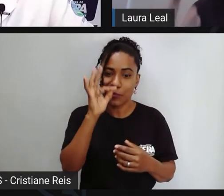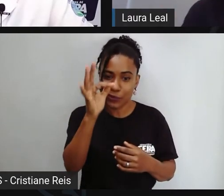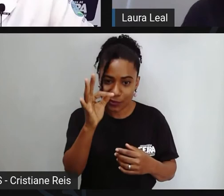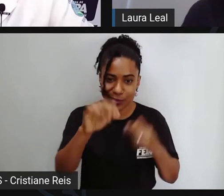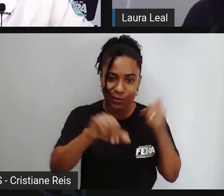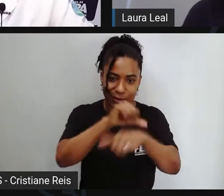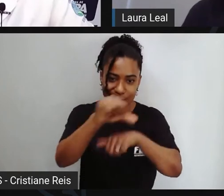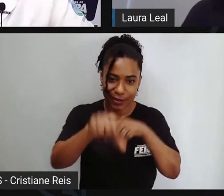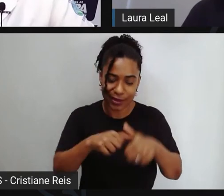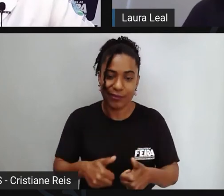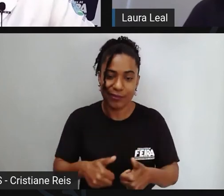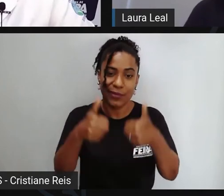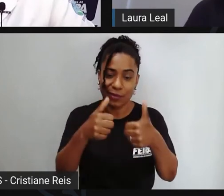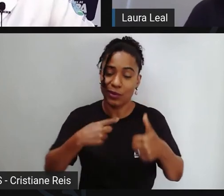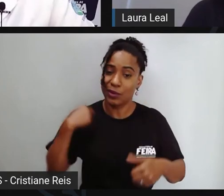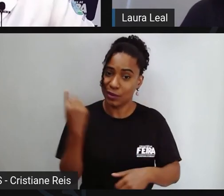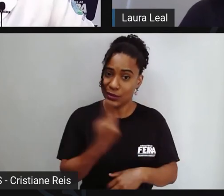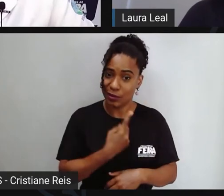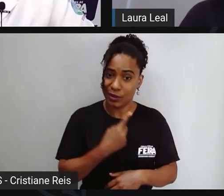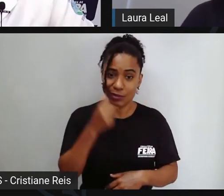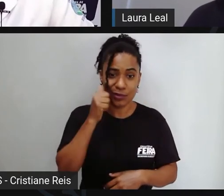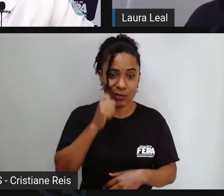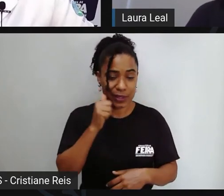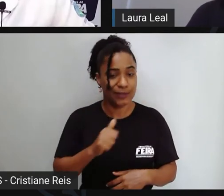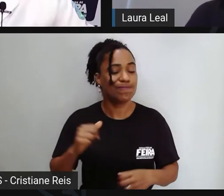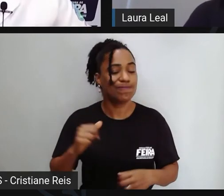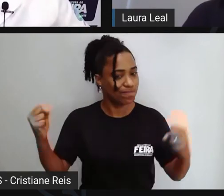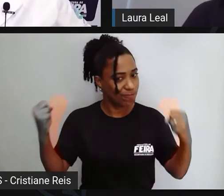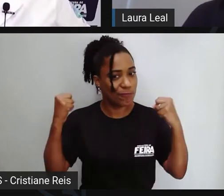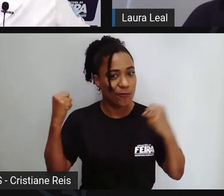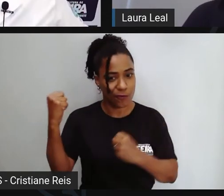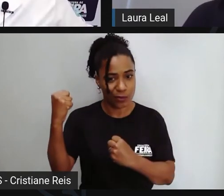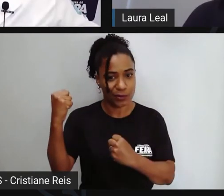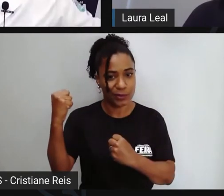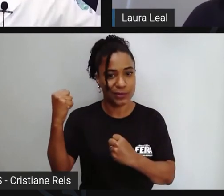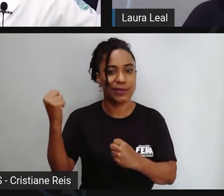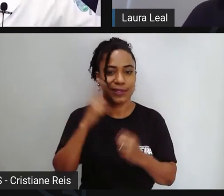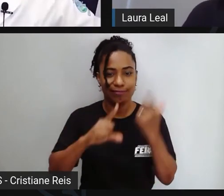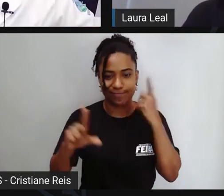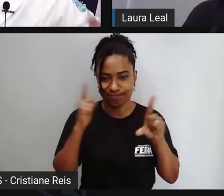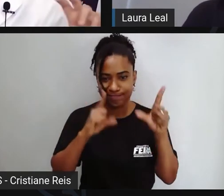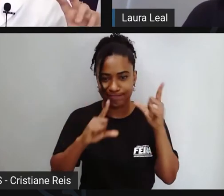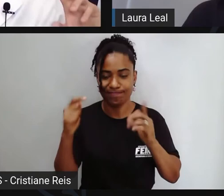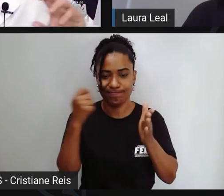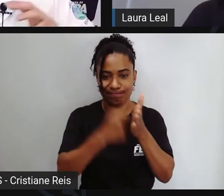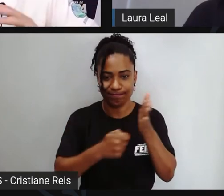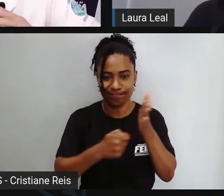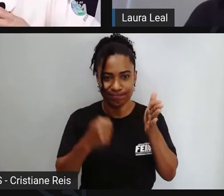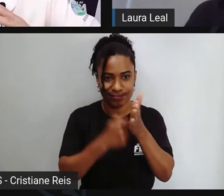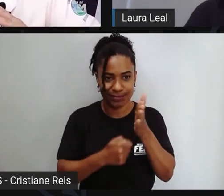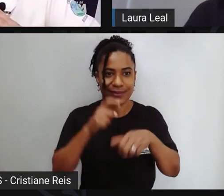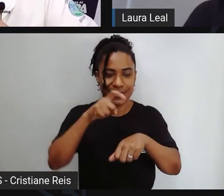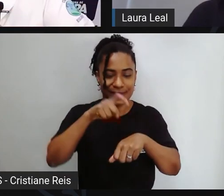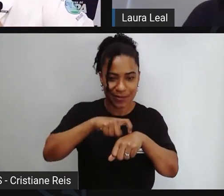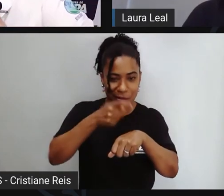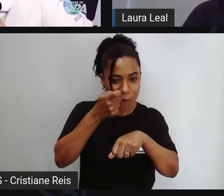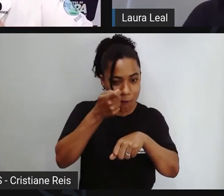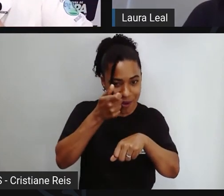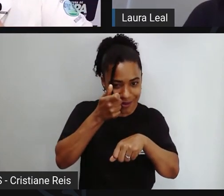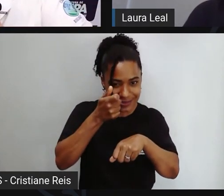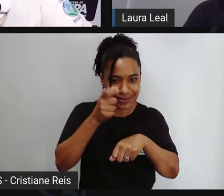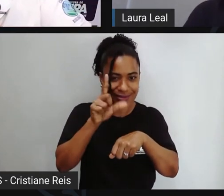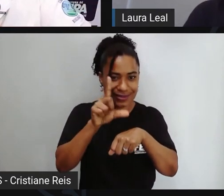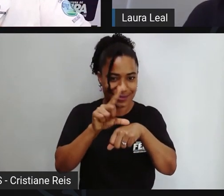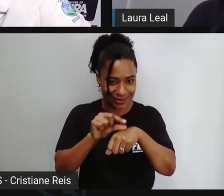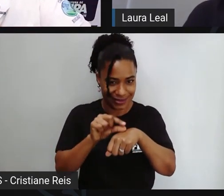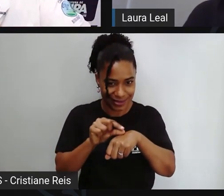a gente possa ter mais força para ocupar esses espaços. Nosso tempo está quase acabando, e aí